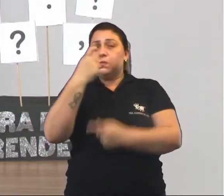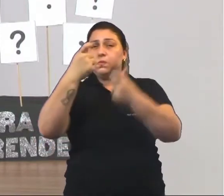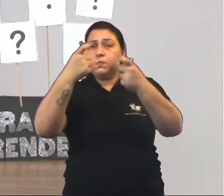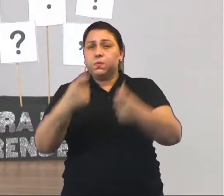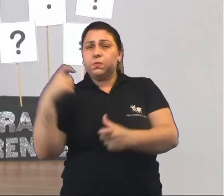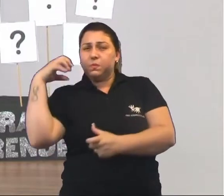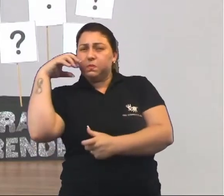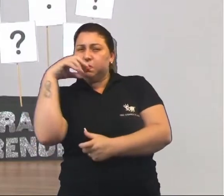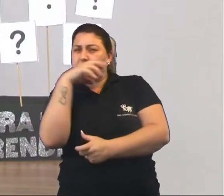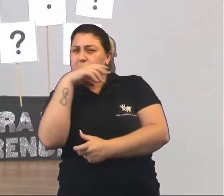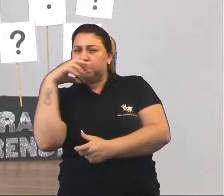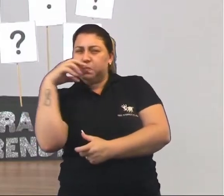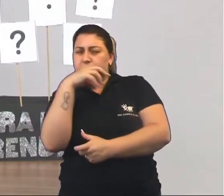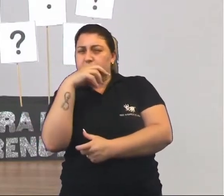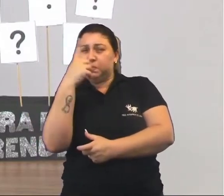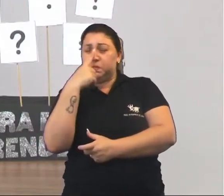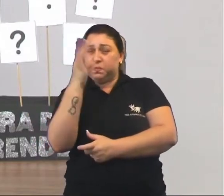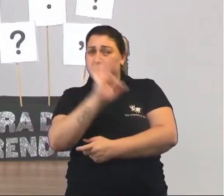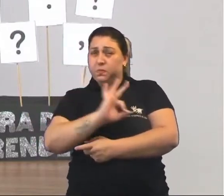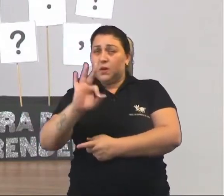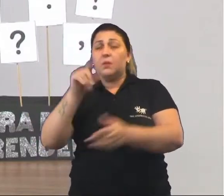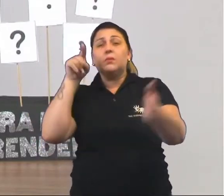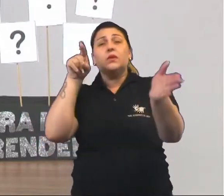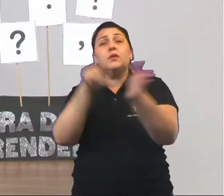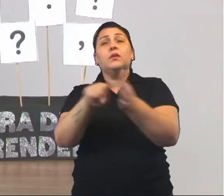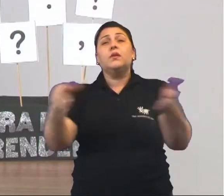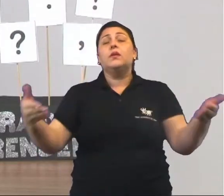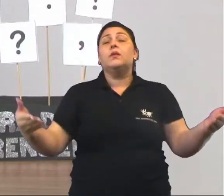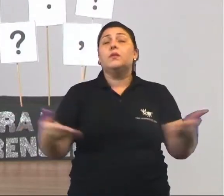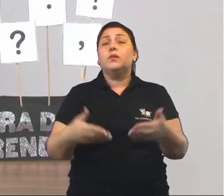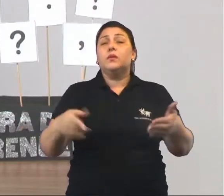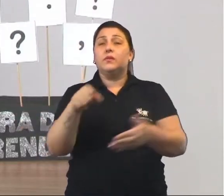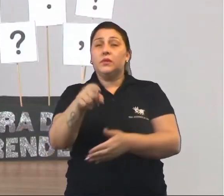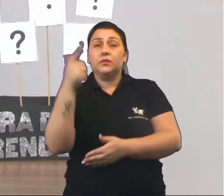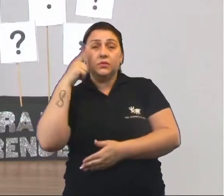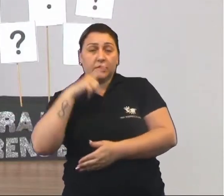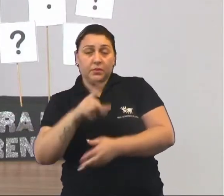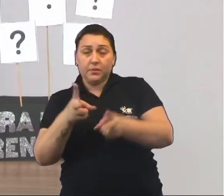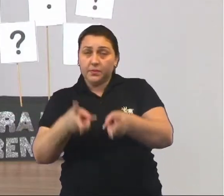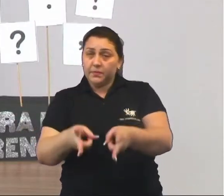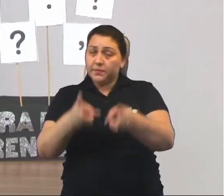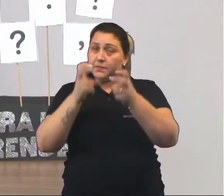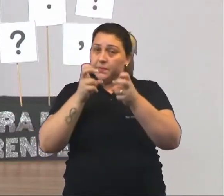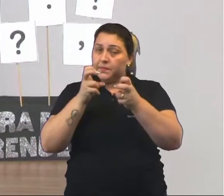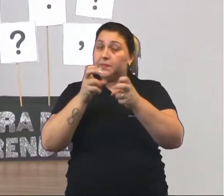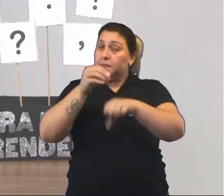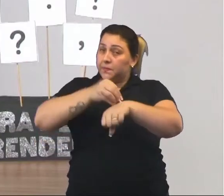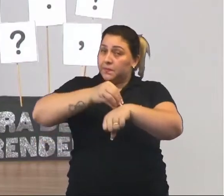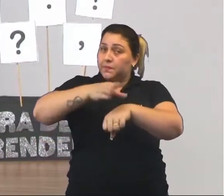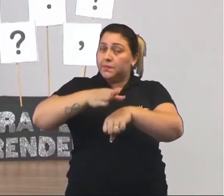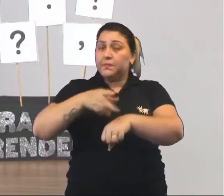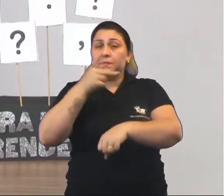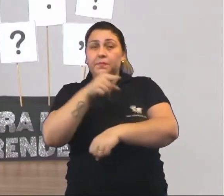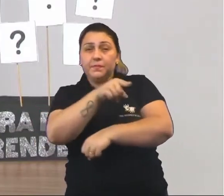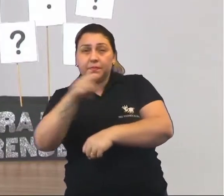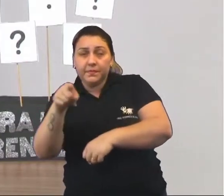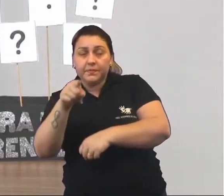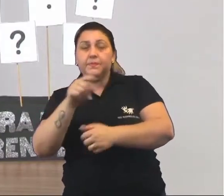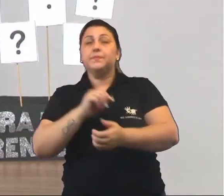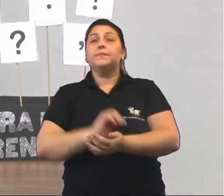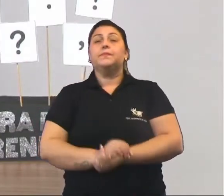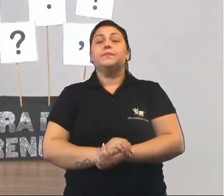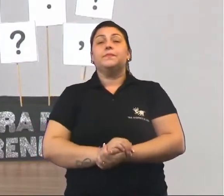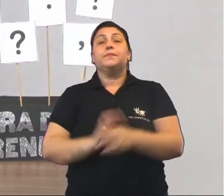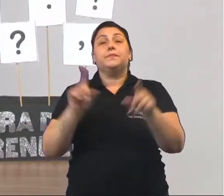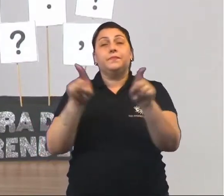local. Agora, eu quero perguntar para vocês o seguinte. Vocês conseguiram perceber essas dicas que eu falei para vocês?